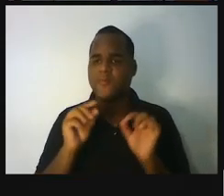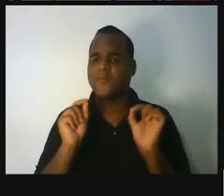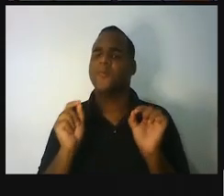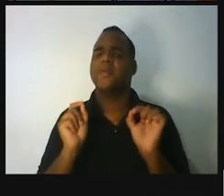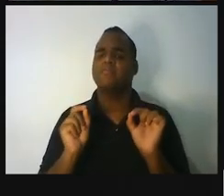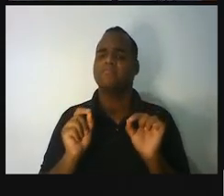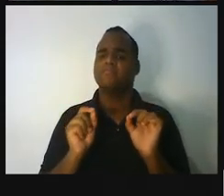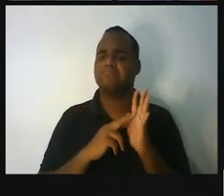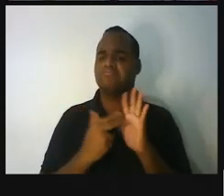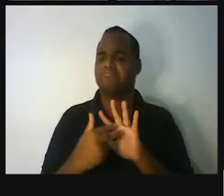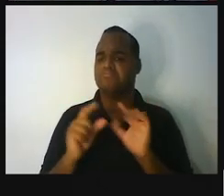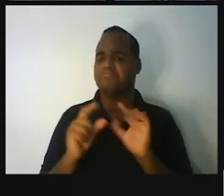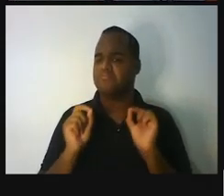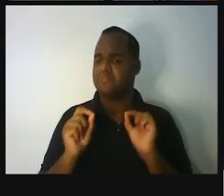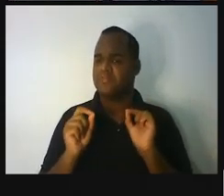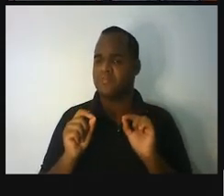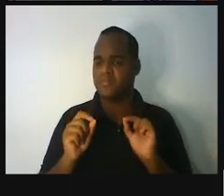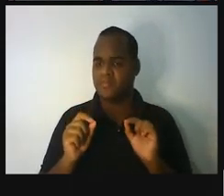bacana? Por exemplo,